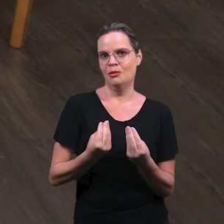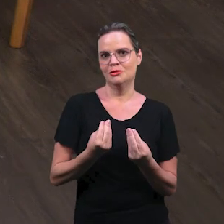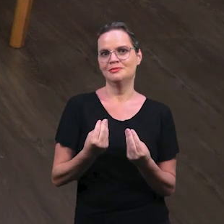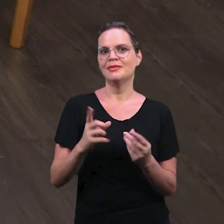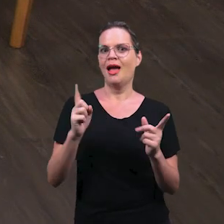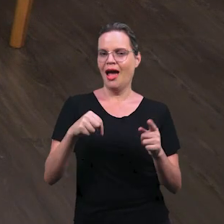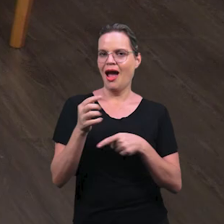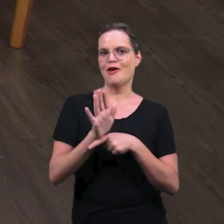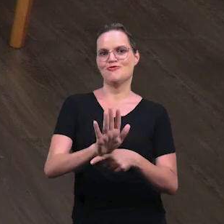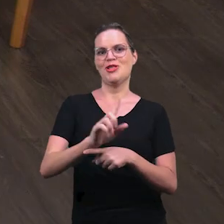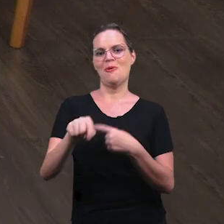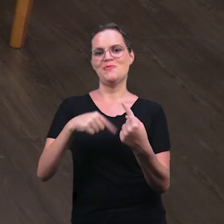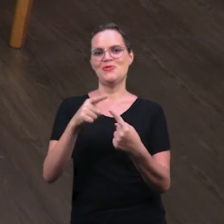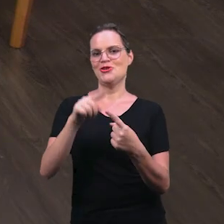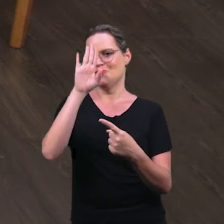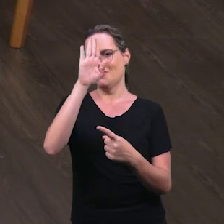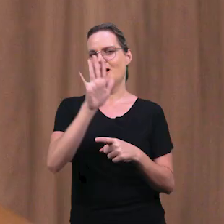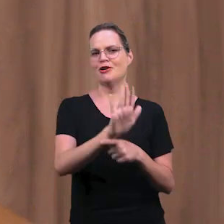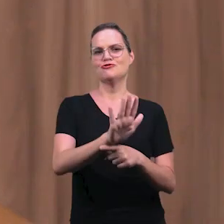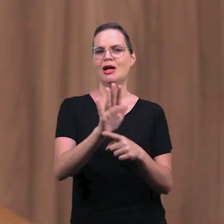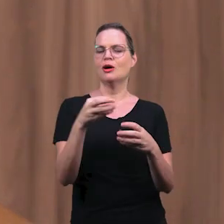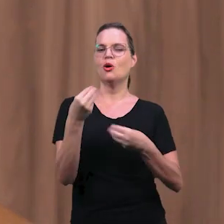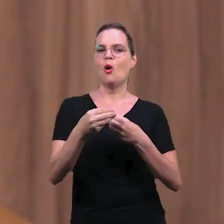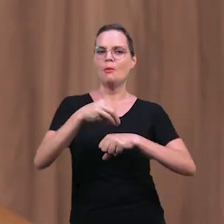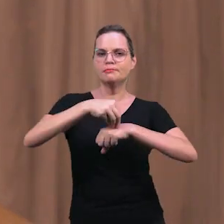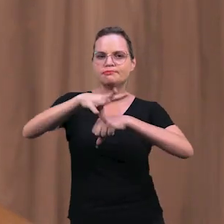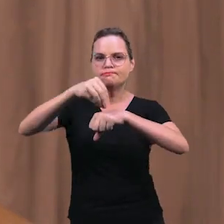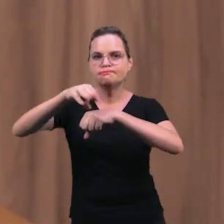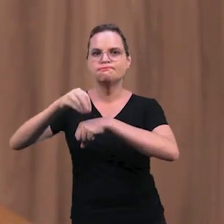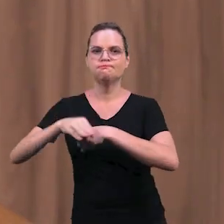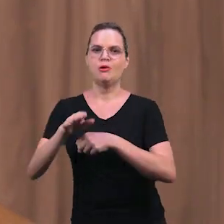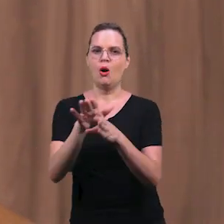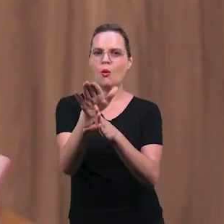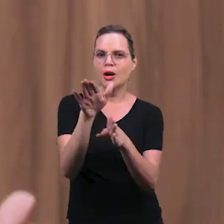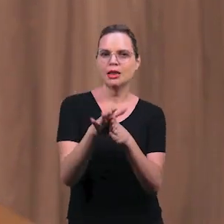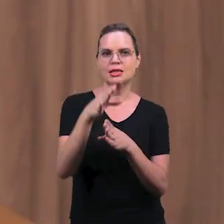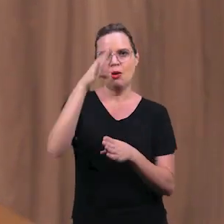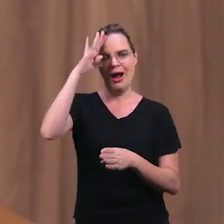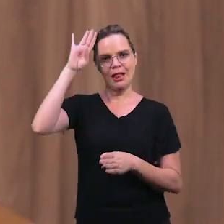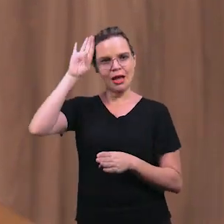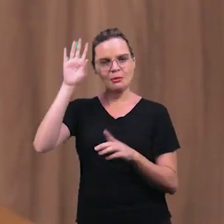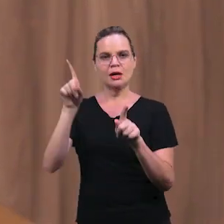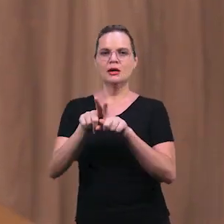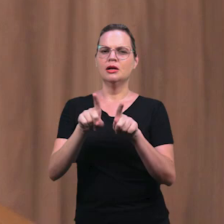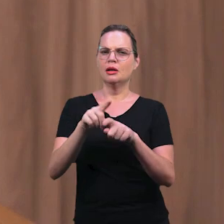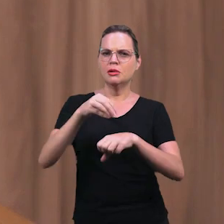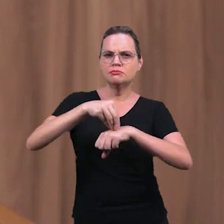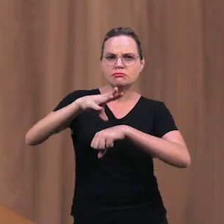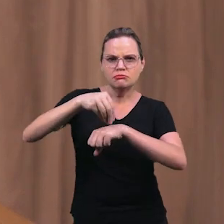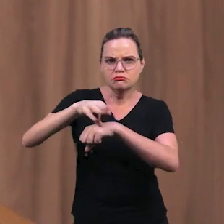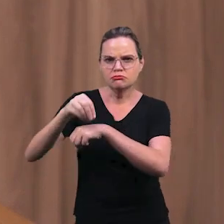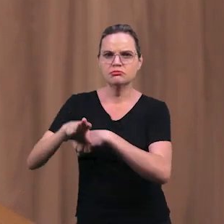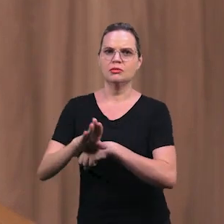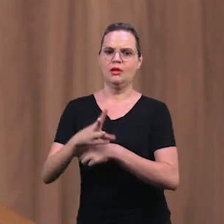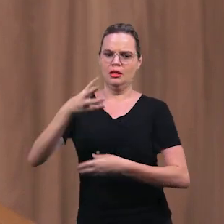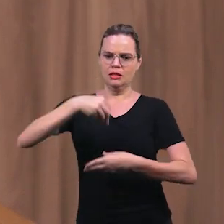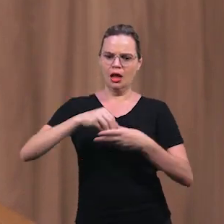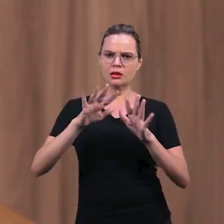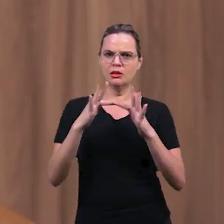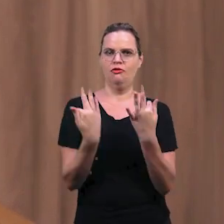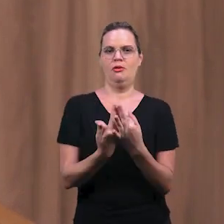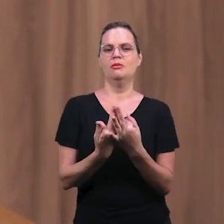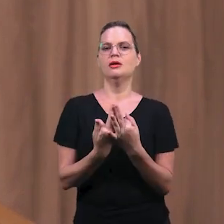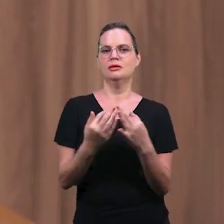maior benefício é isso, fortalecer com orientações acadêmicas, mas também com as orientações que atravessam a vida